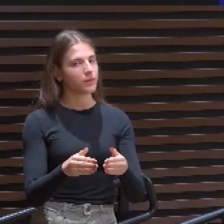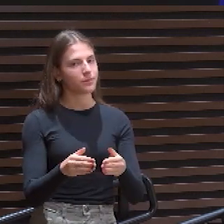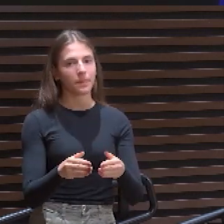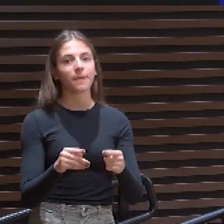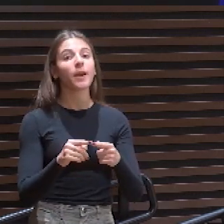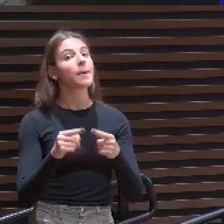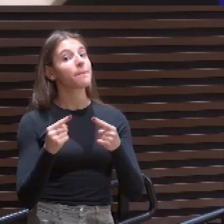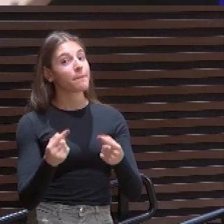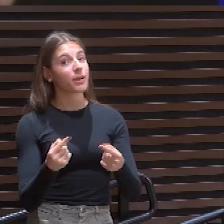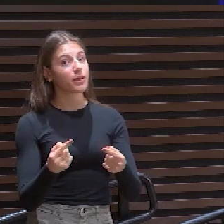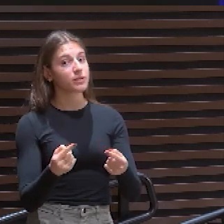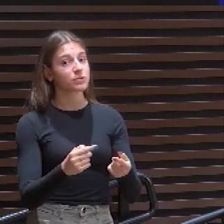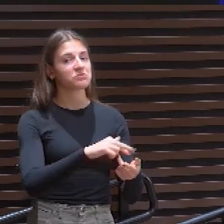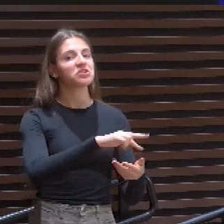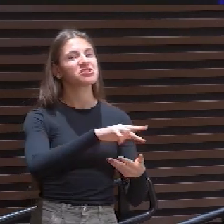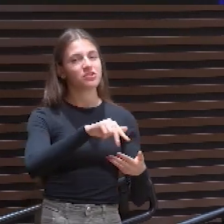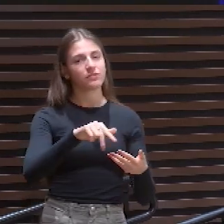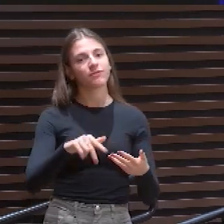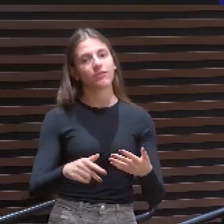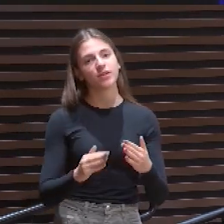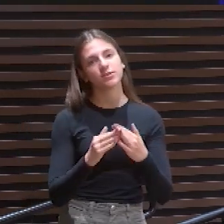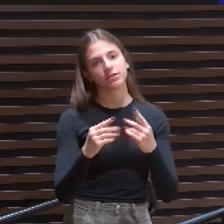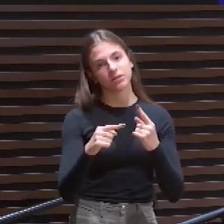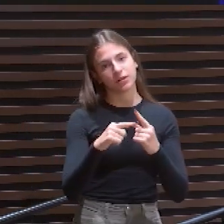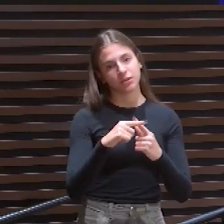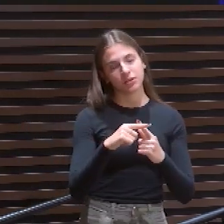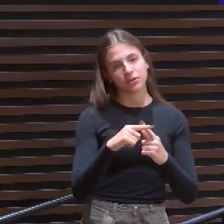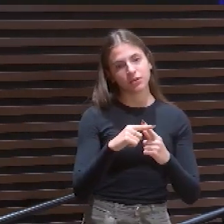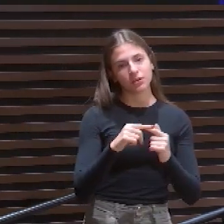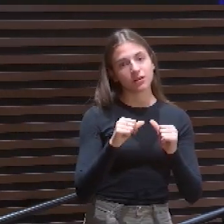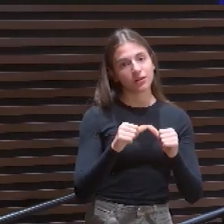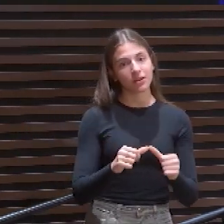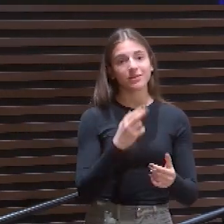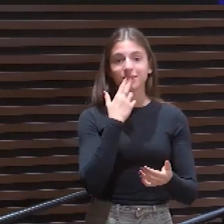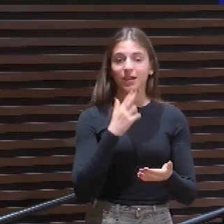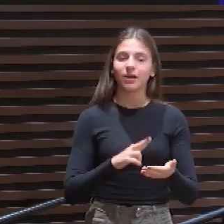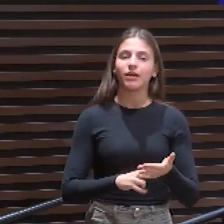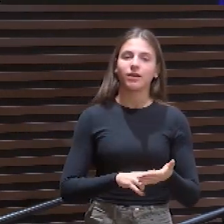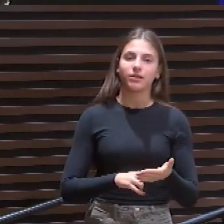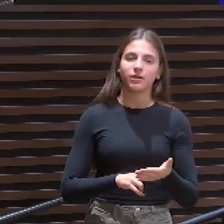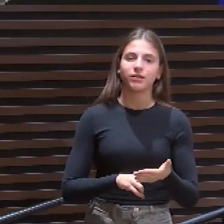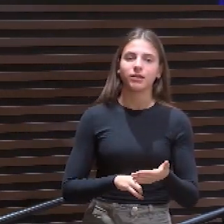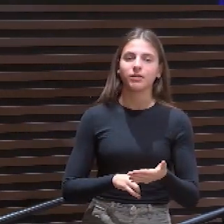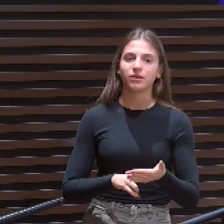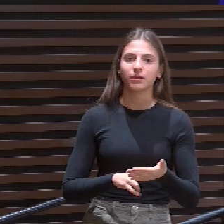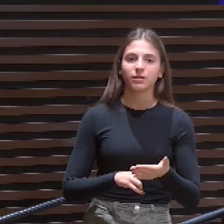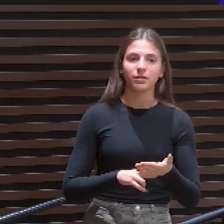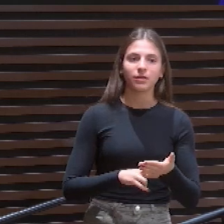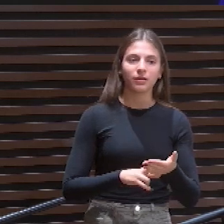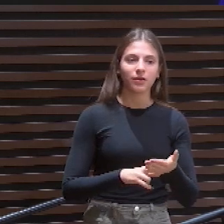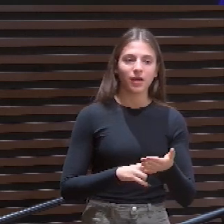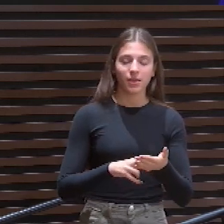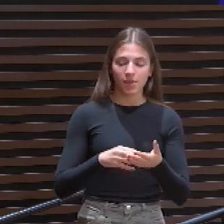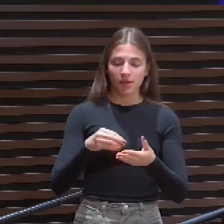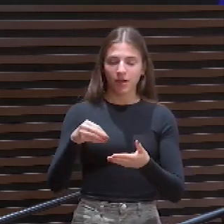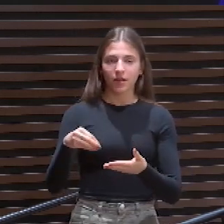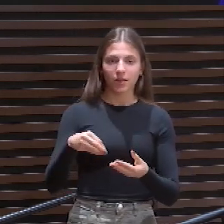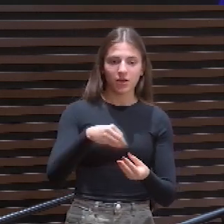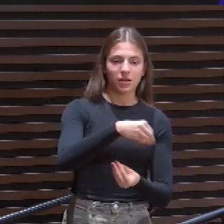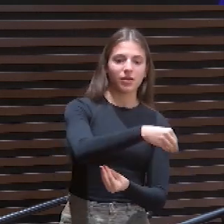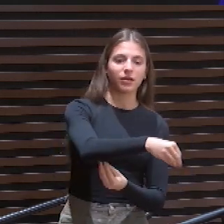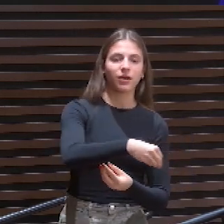mas há uma variedade de igrejas. Essa carta dele, ela transitava, ela